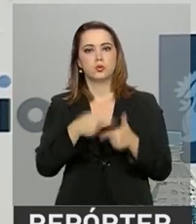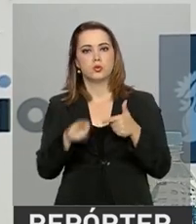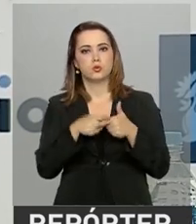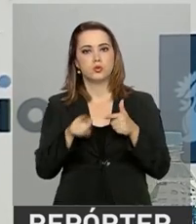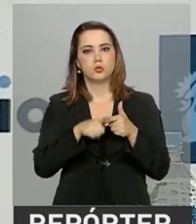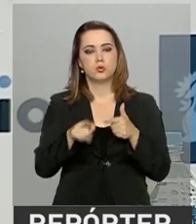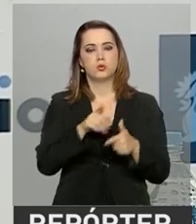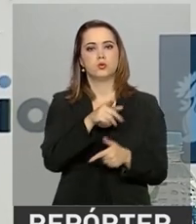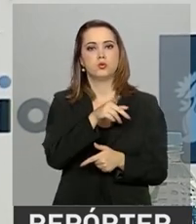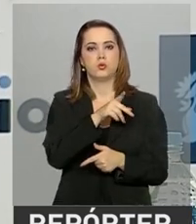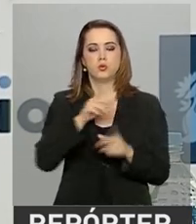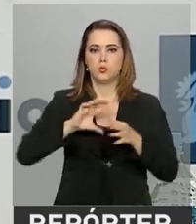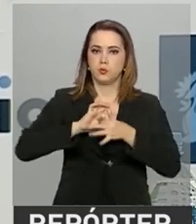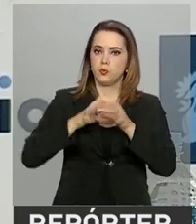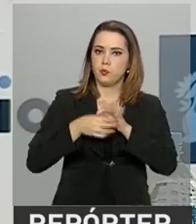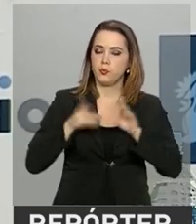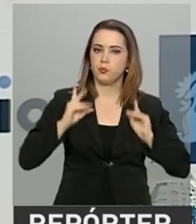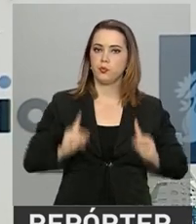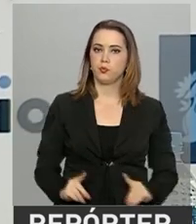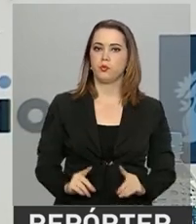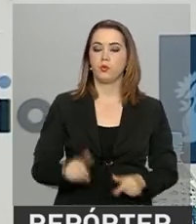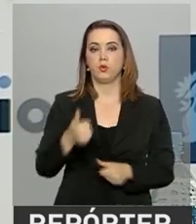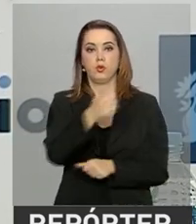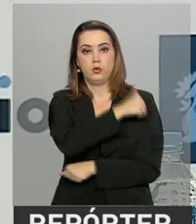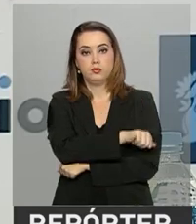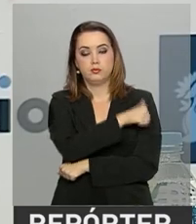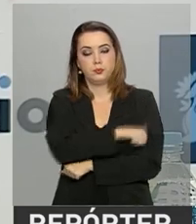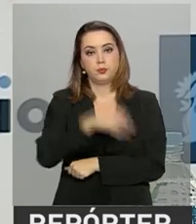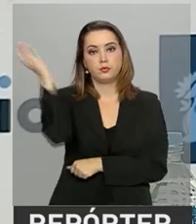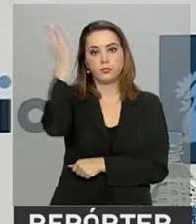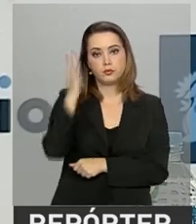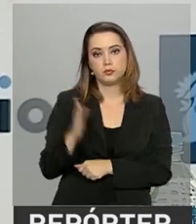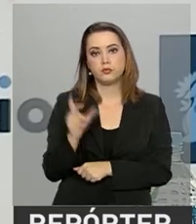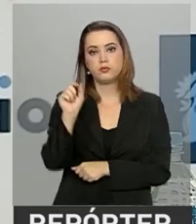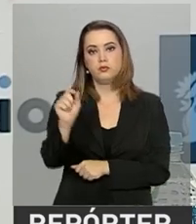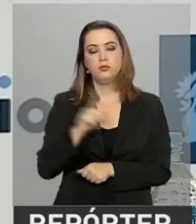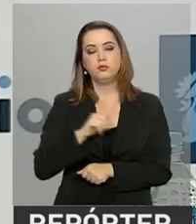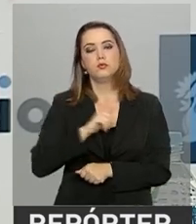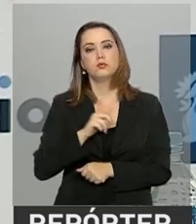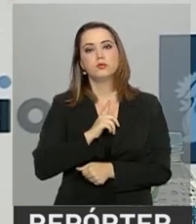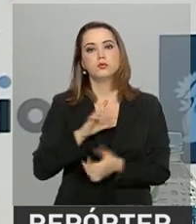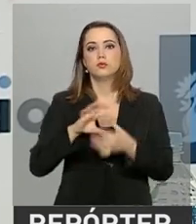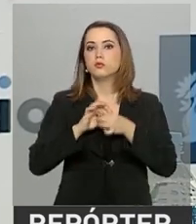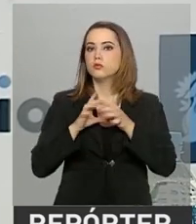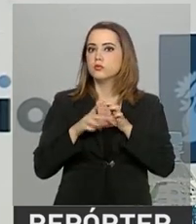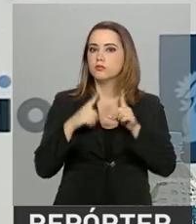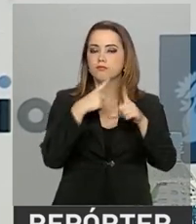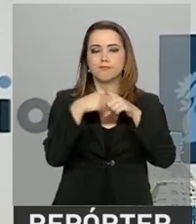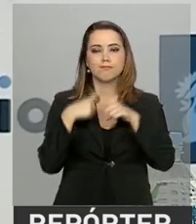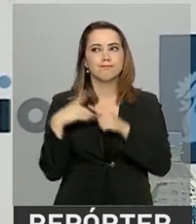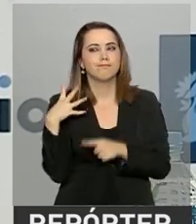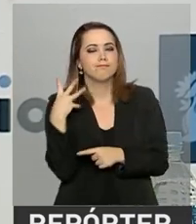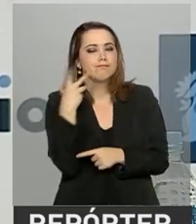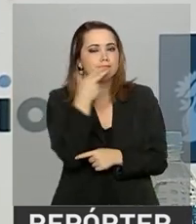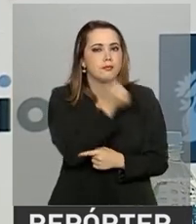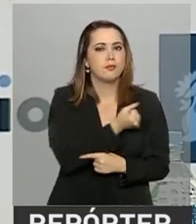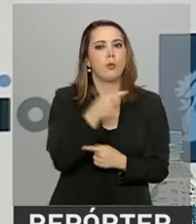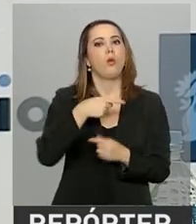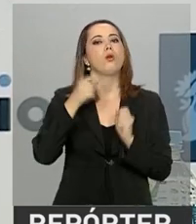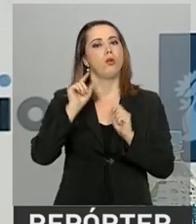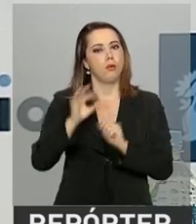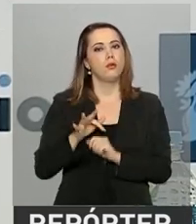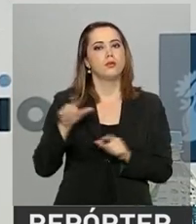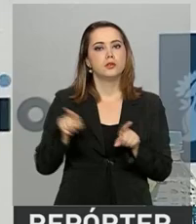Paralímpicos. O Rio de Janeiro, o Brasil, realizaram Jogos Olímpicos extraordinários e irão